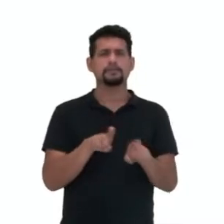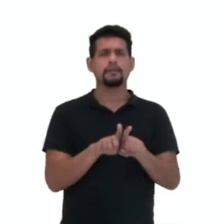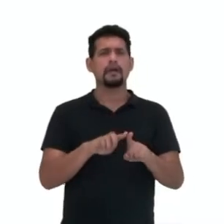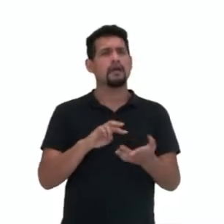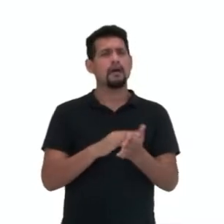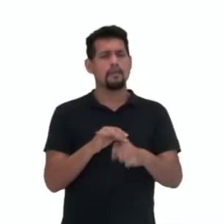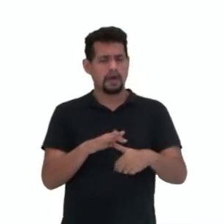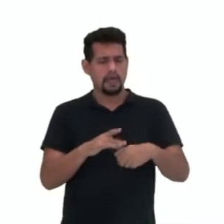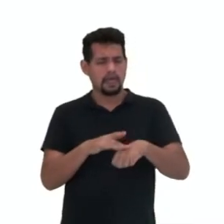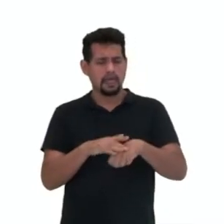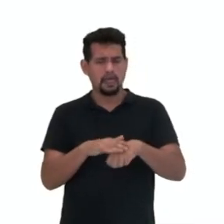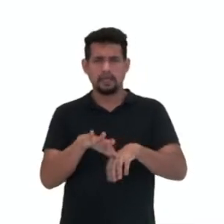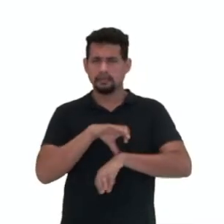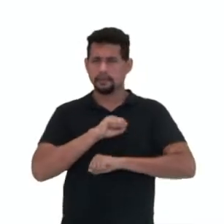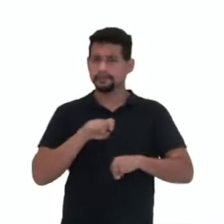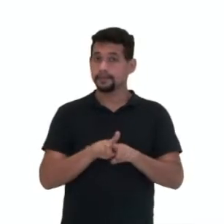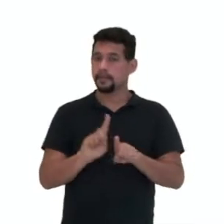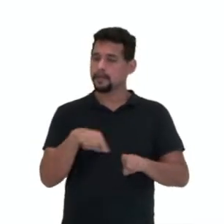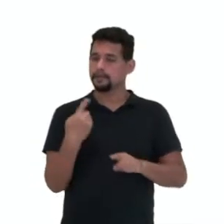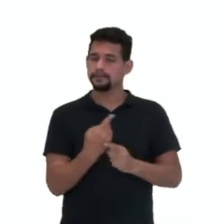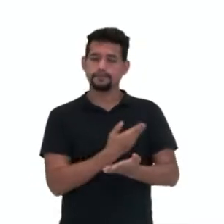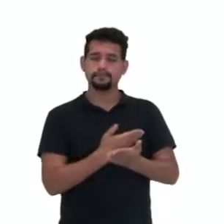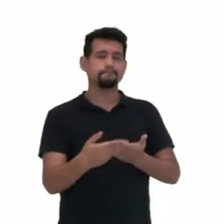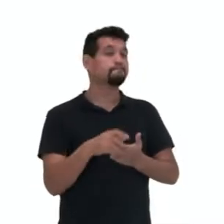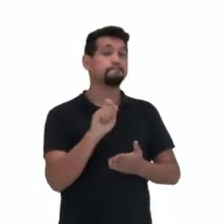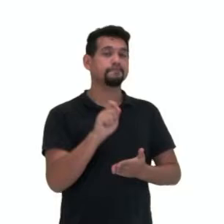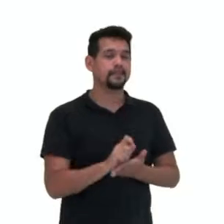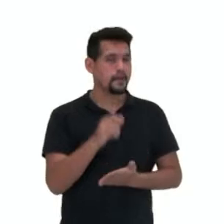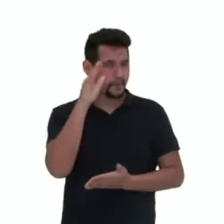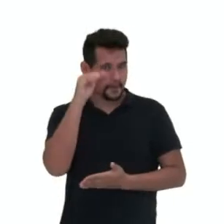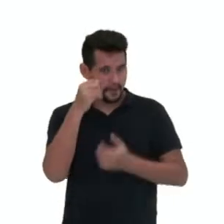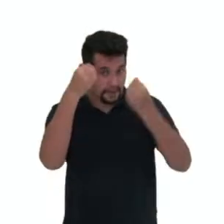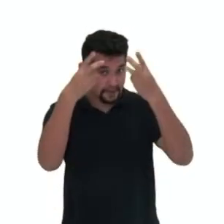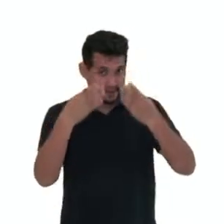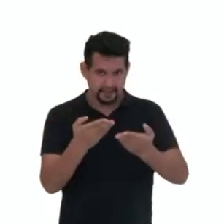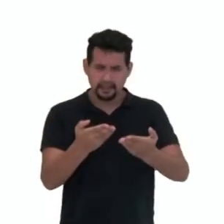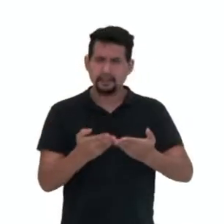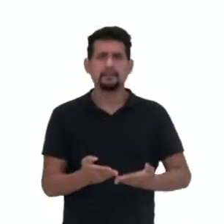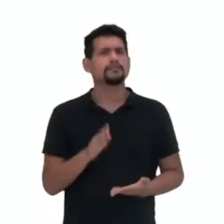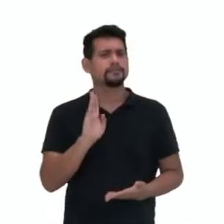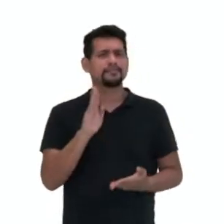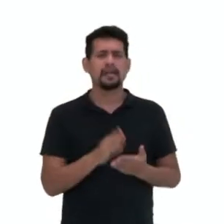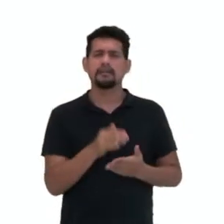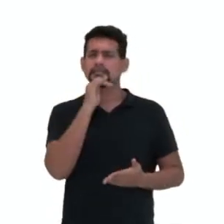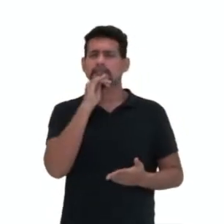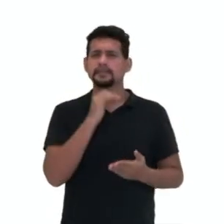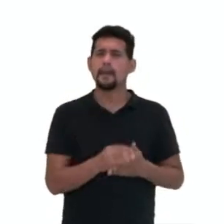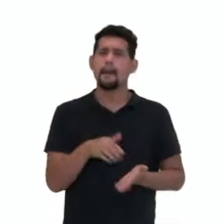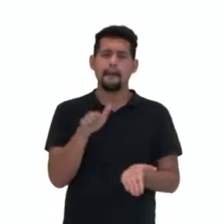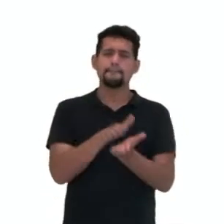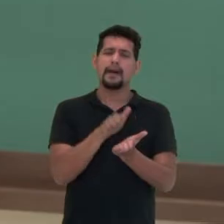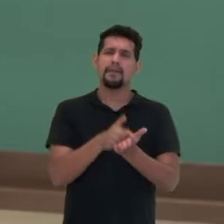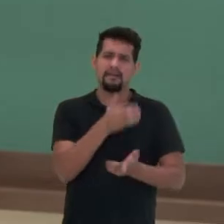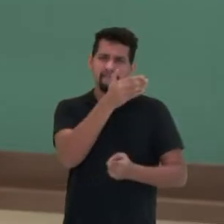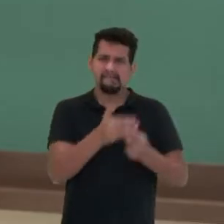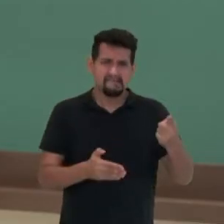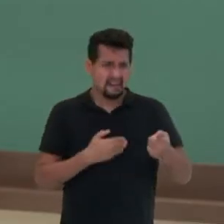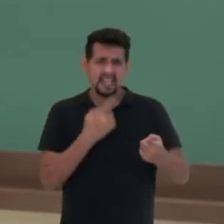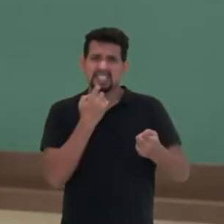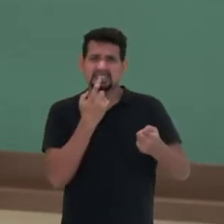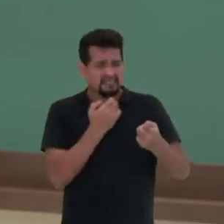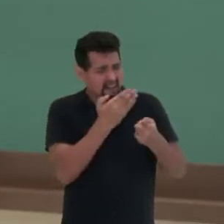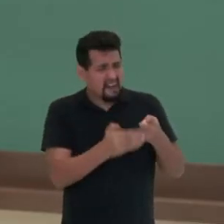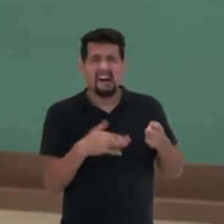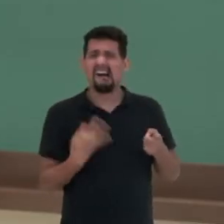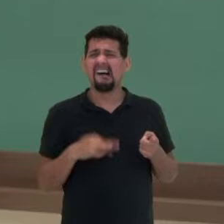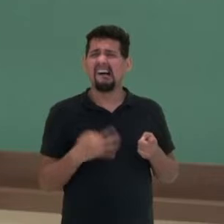tecido. Então, olha, vamos começar com uma curiosidade. Você já cortou o dedo com papel? Você já reparou que o corte